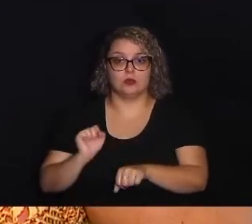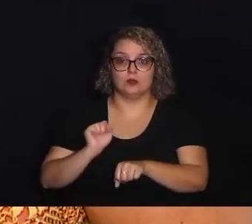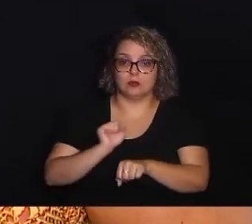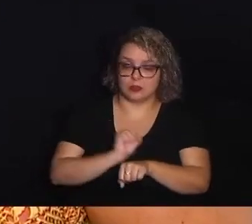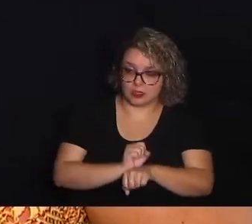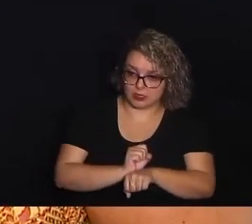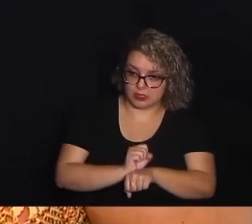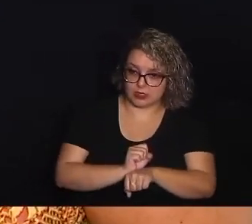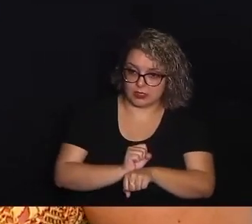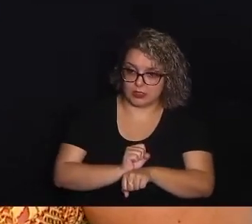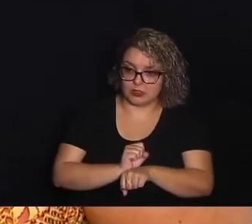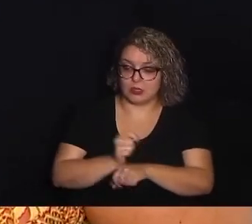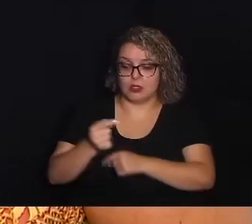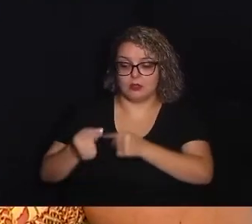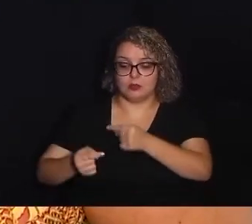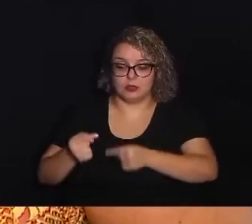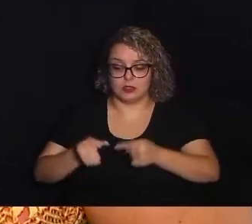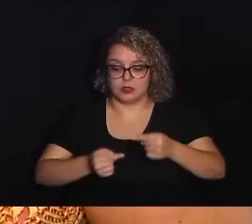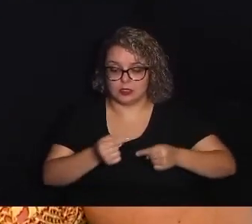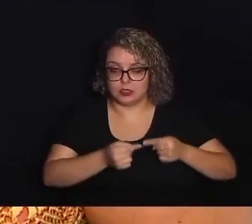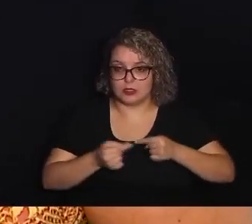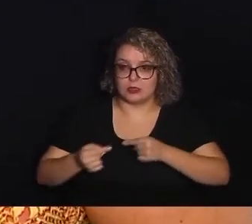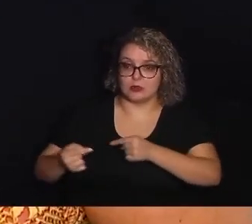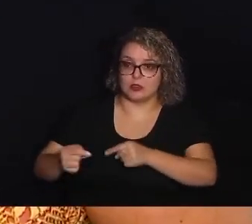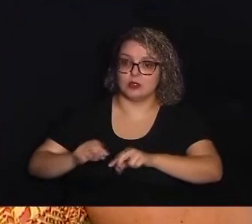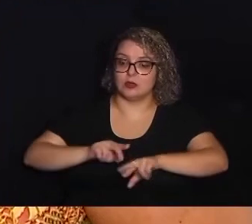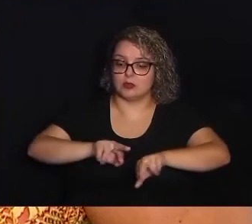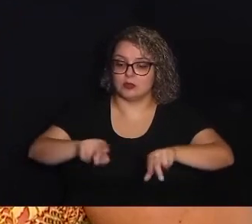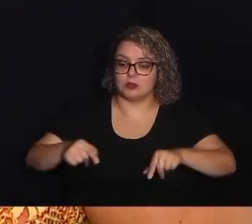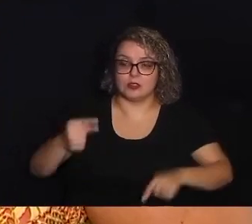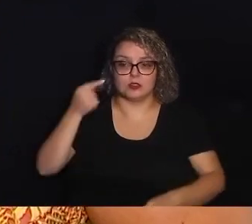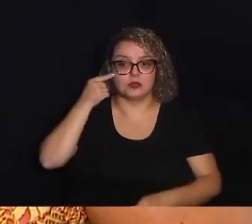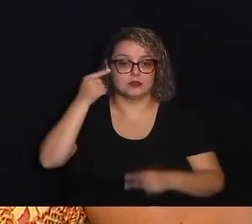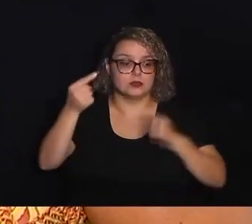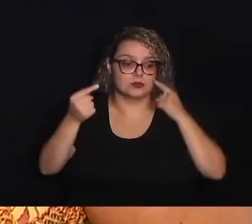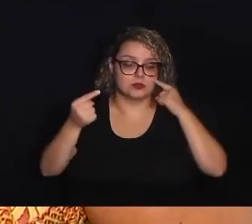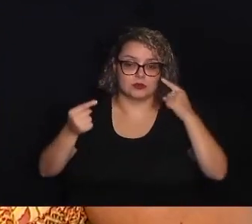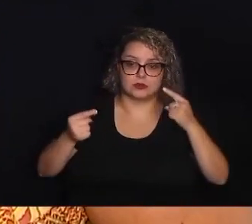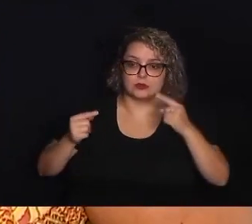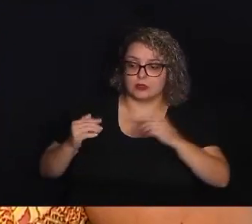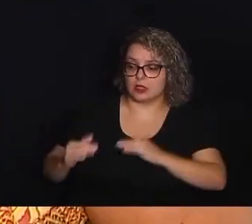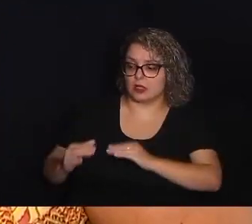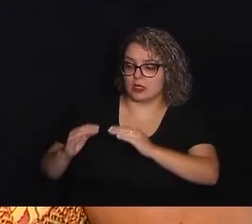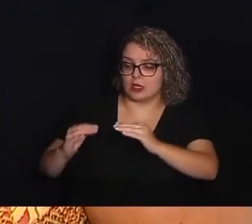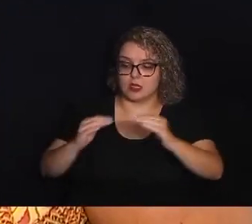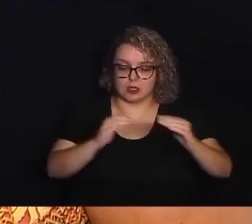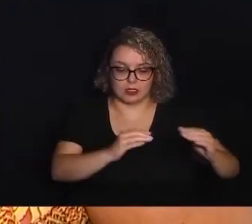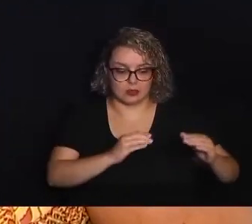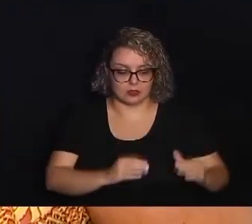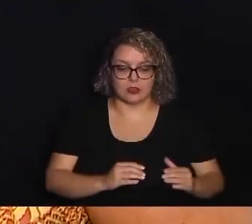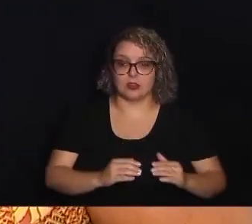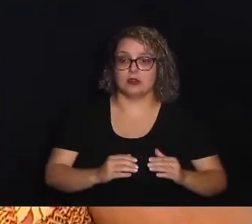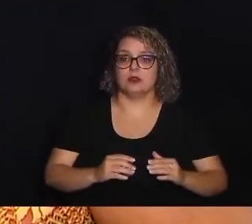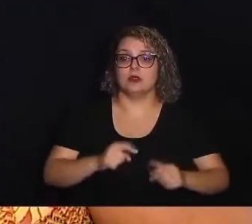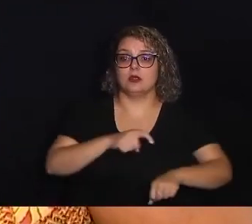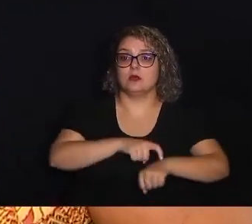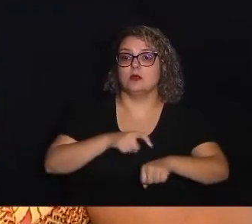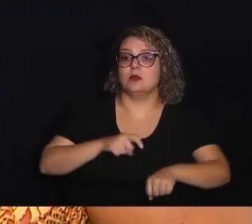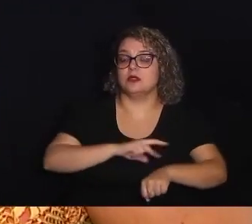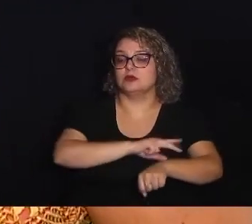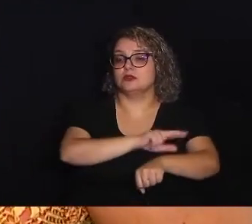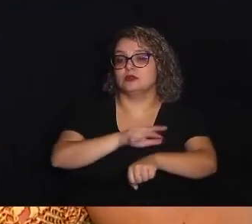instituição para né para debater diferentes dimensões sobre o